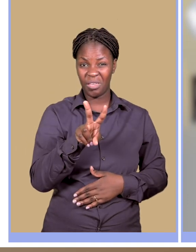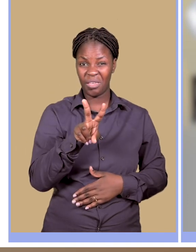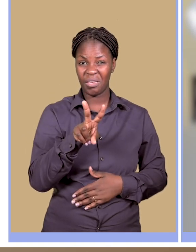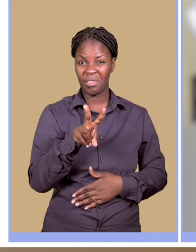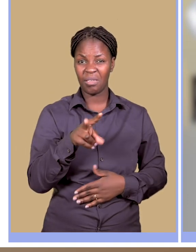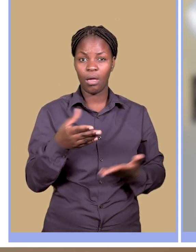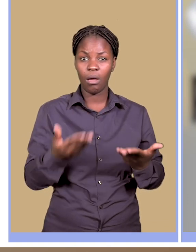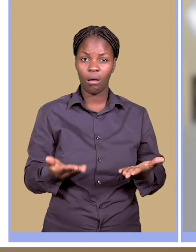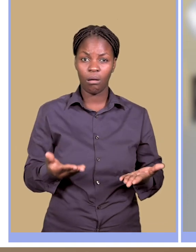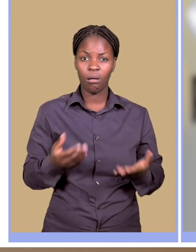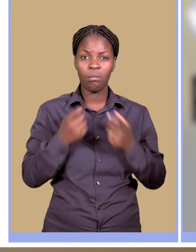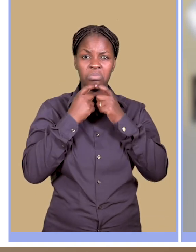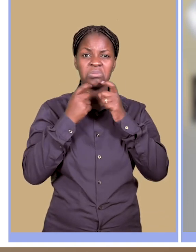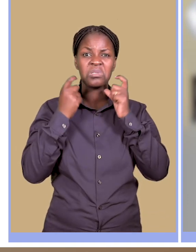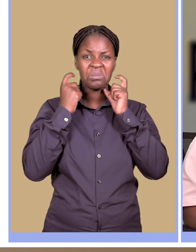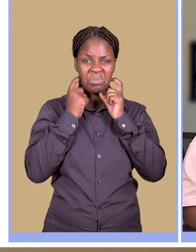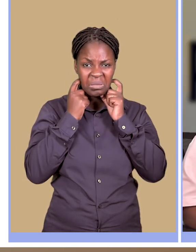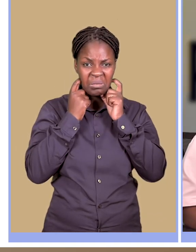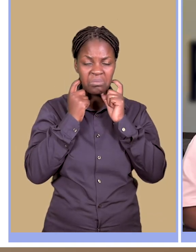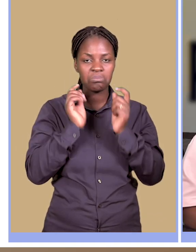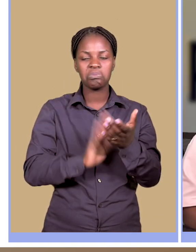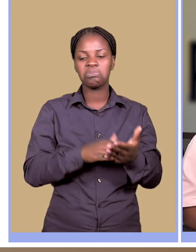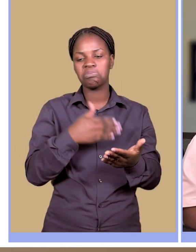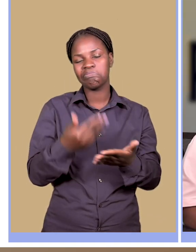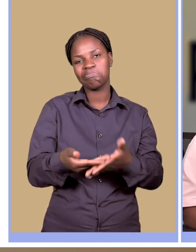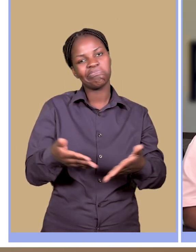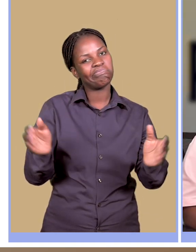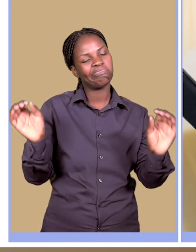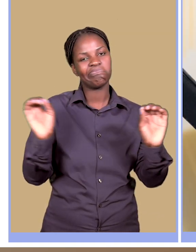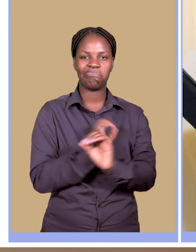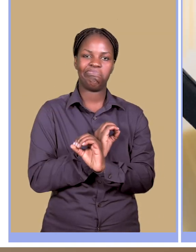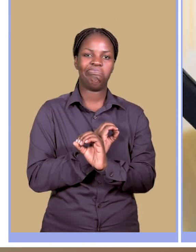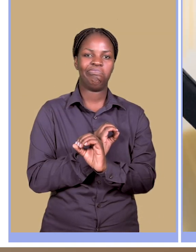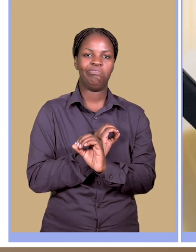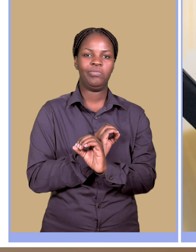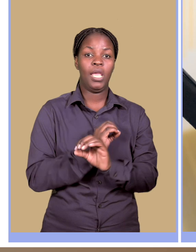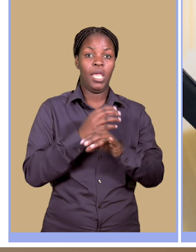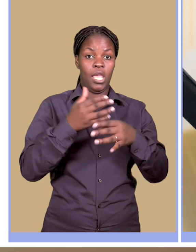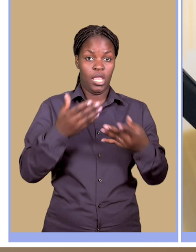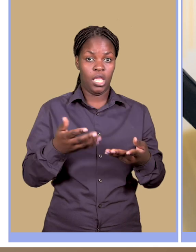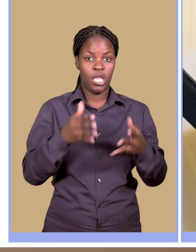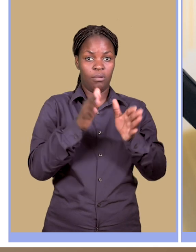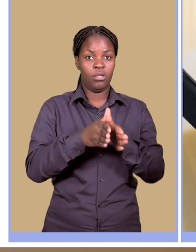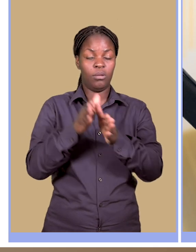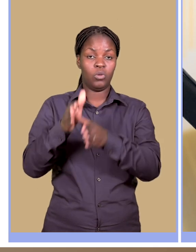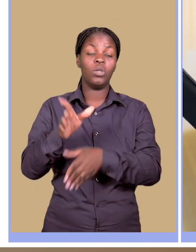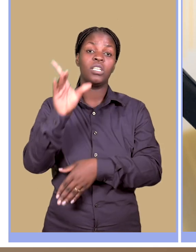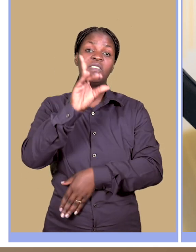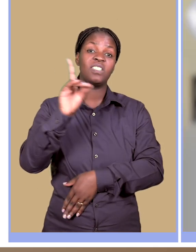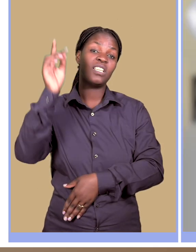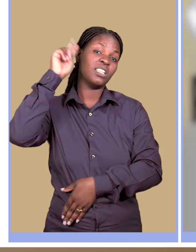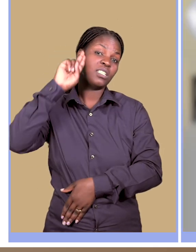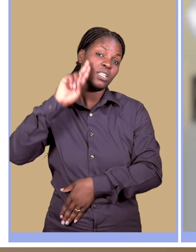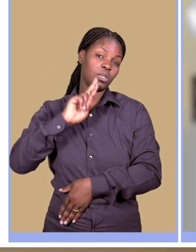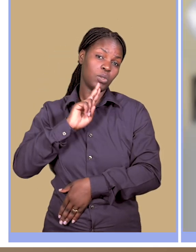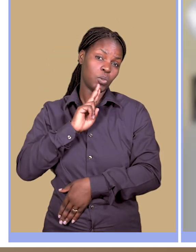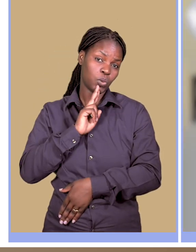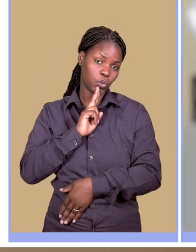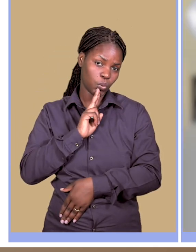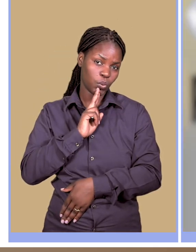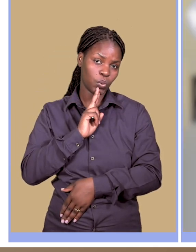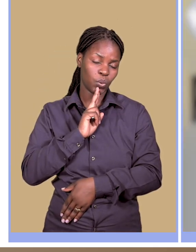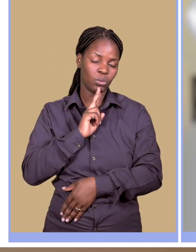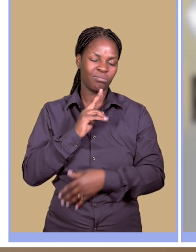não optam em intérprete de língua de sinais nas notícias. Então, as pessoas com deficiência auditiva